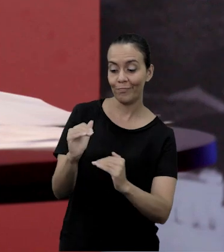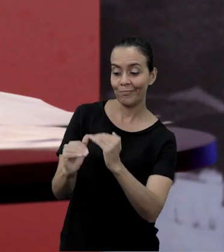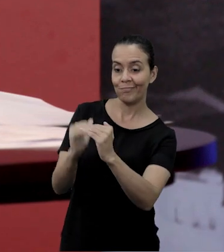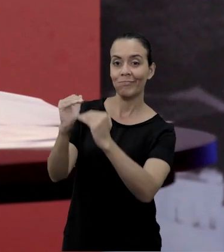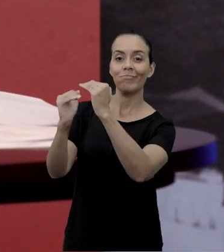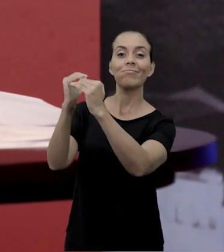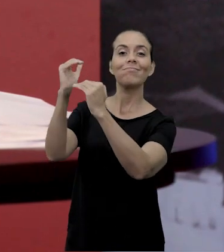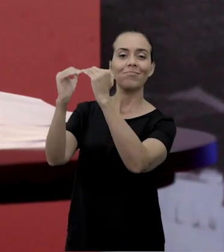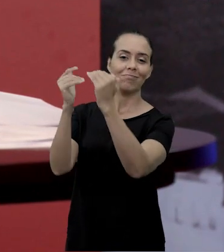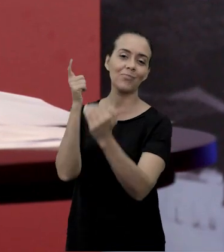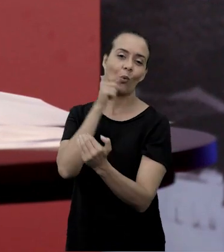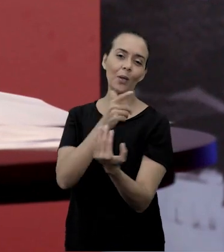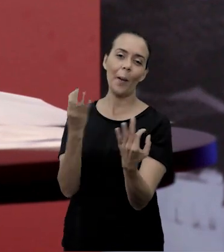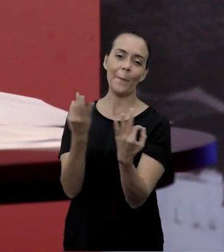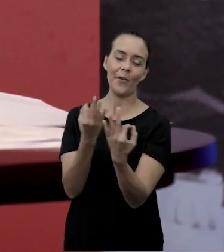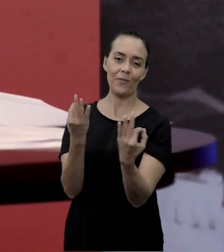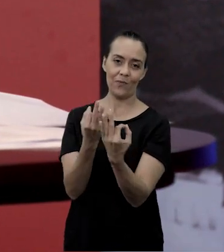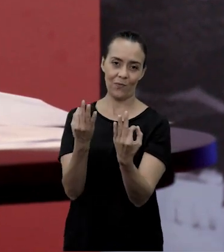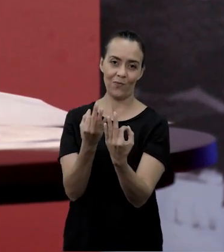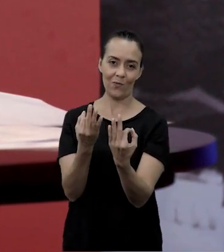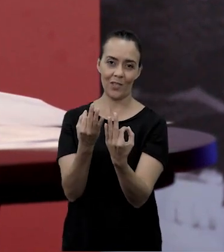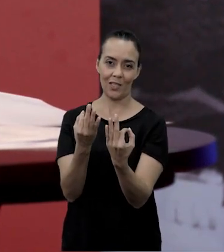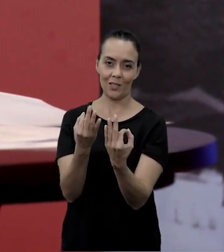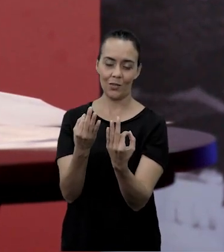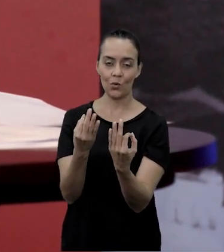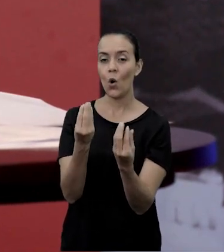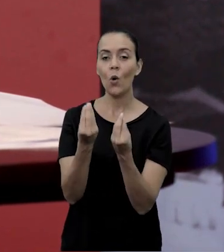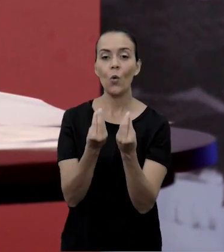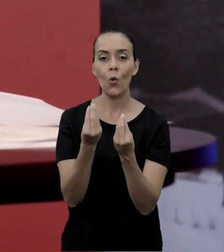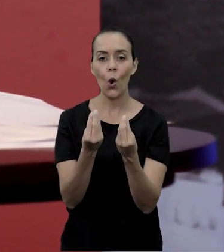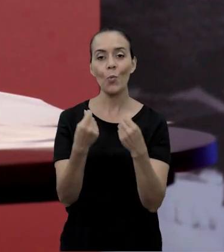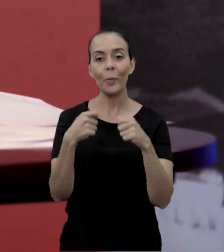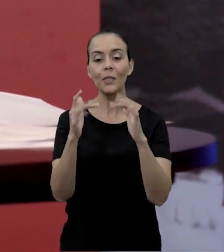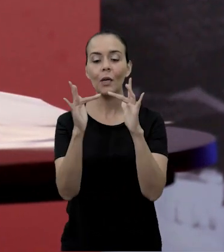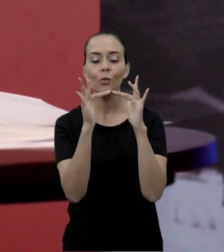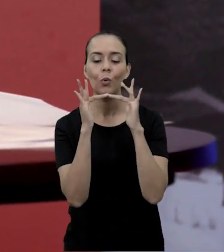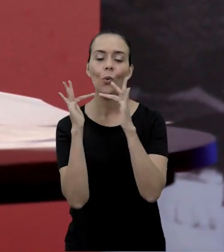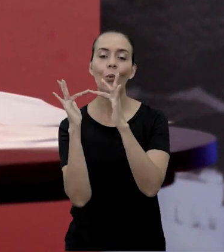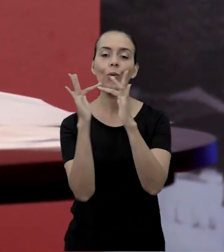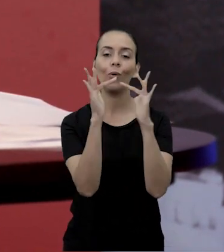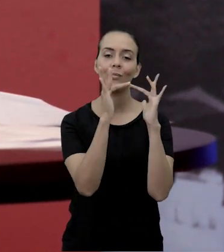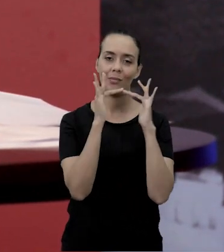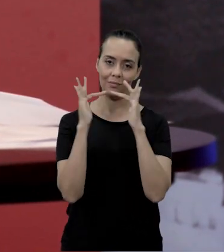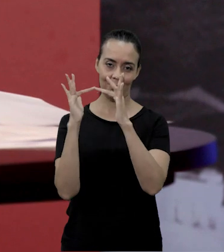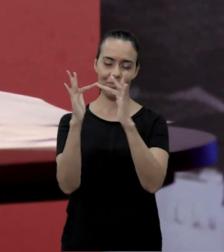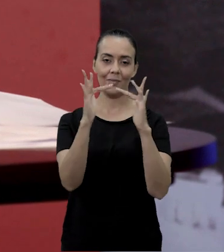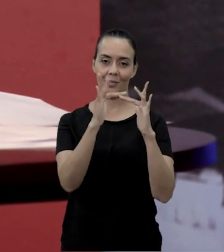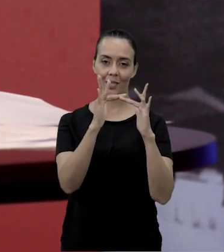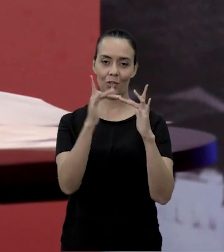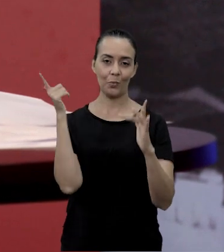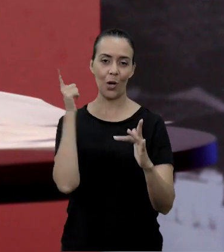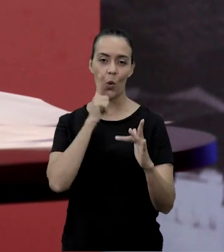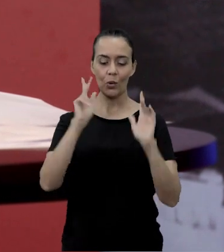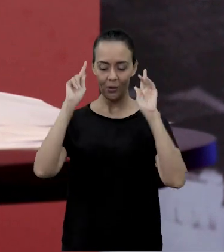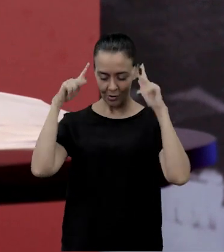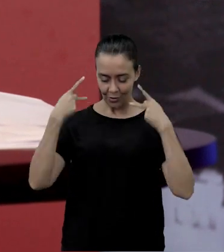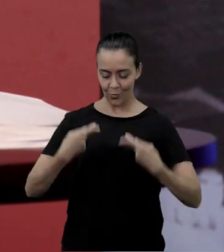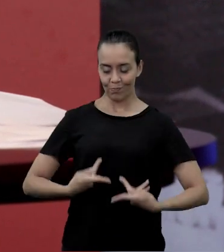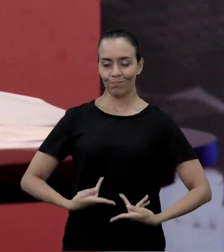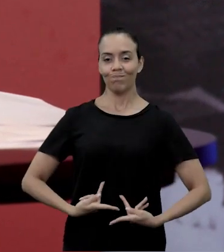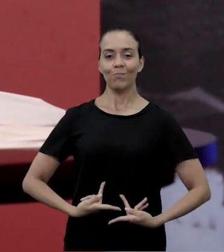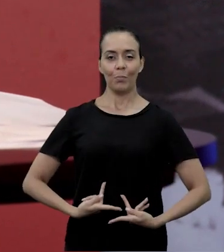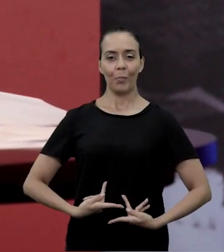o desenvolvimento pleno desse indivíduo, é a convivência. Ele se torna humano na relação com outros